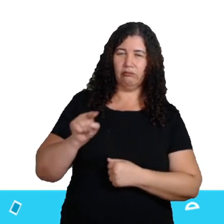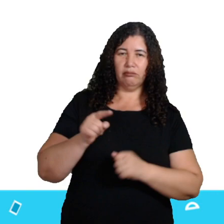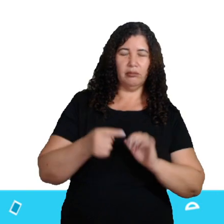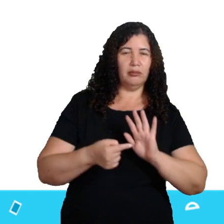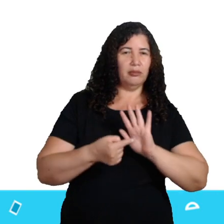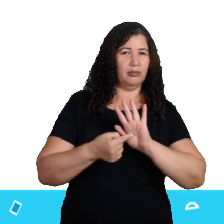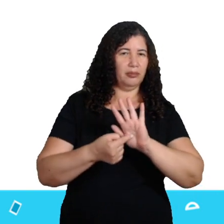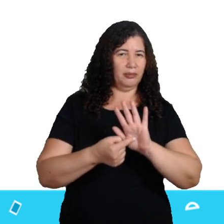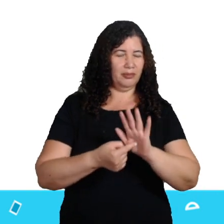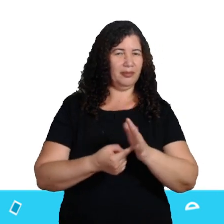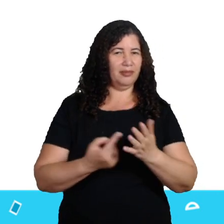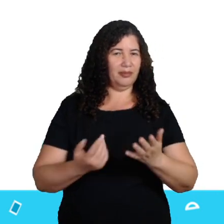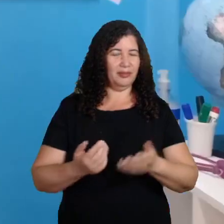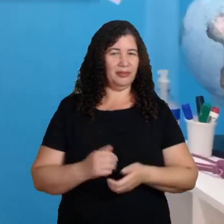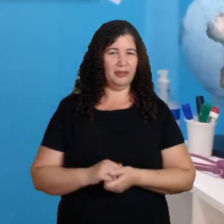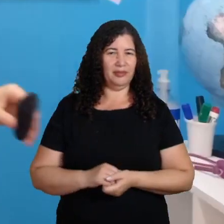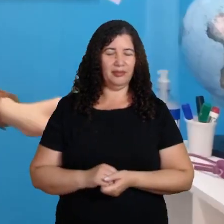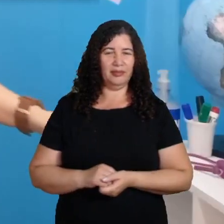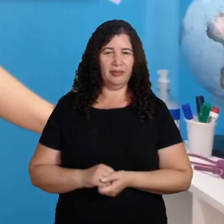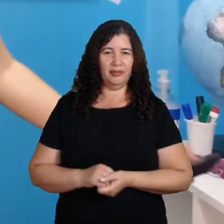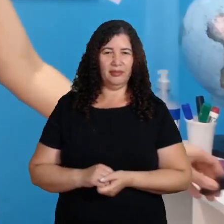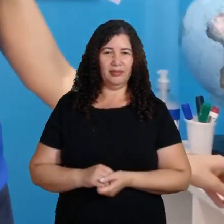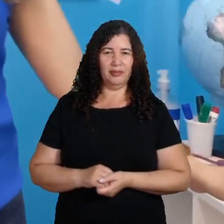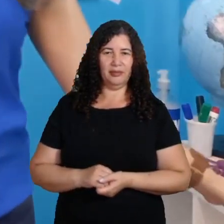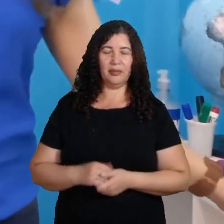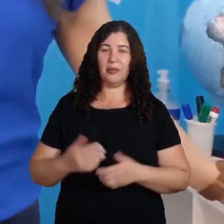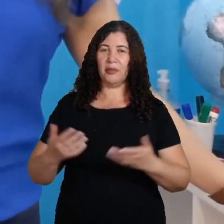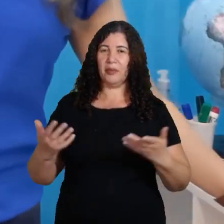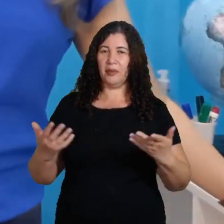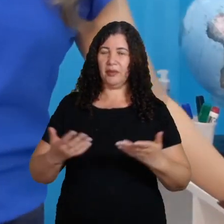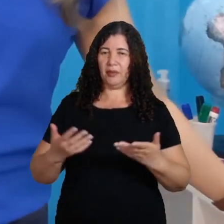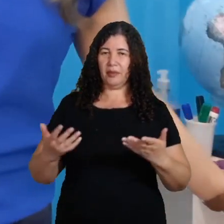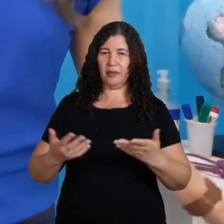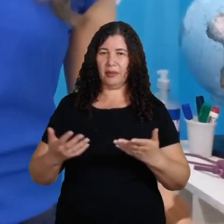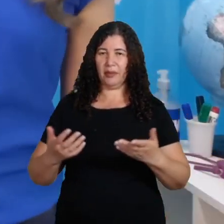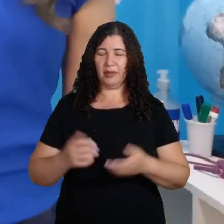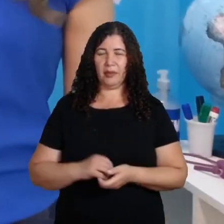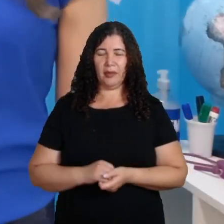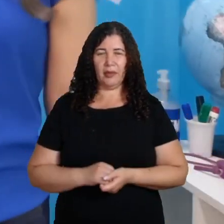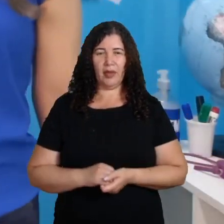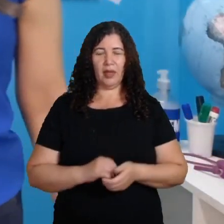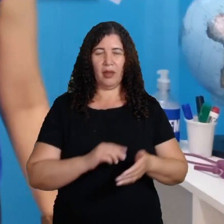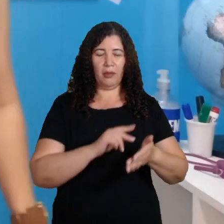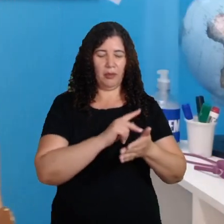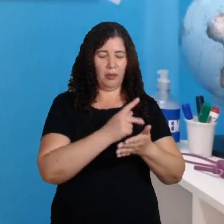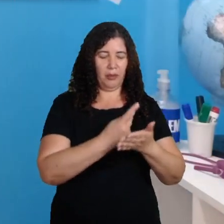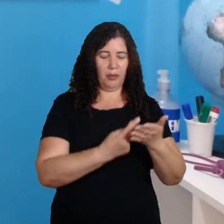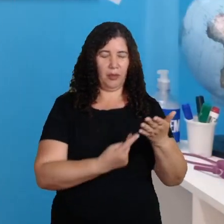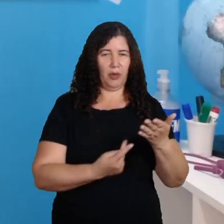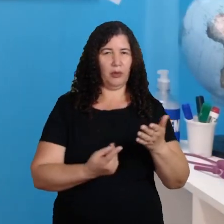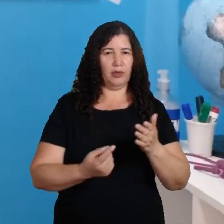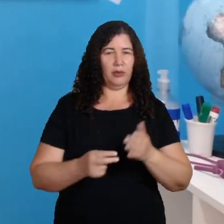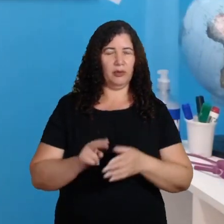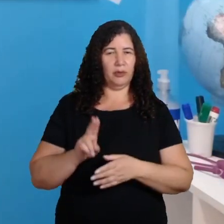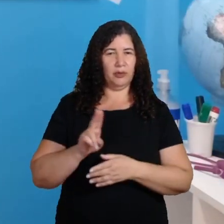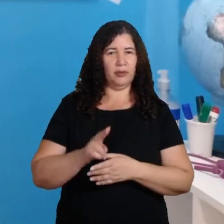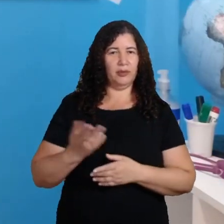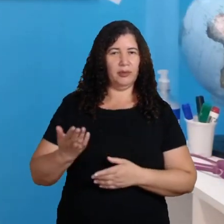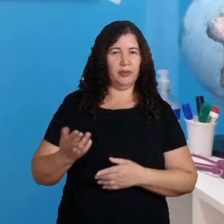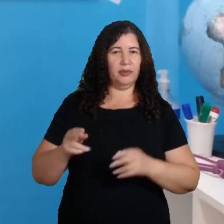demonstrativos. Certinho, turma? Para agora, o poema escolhido tem como